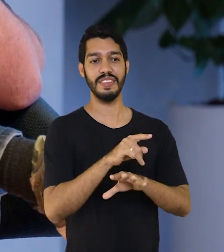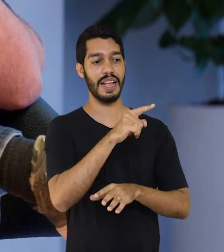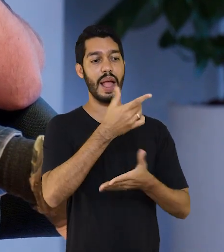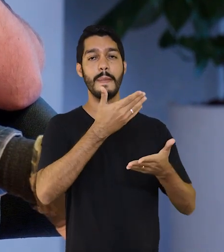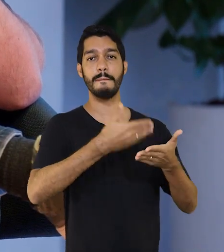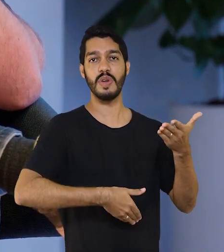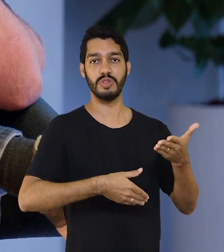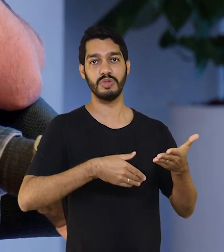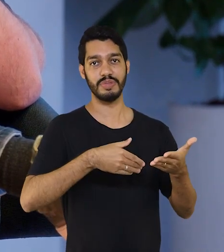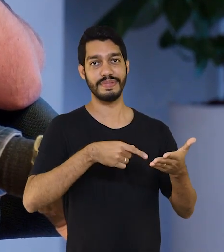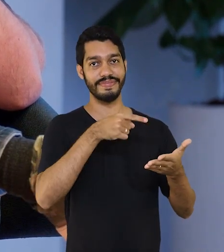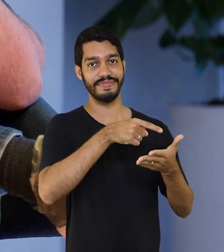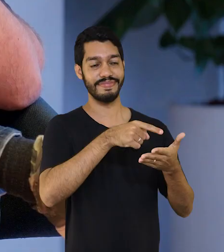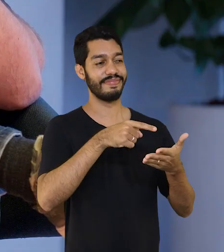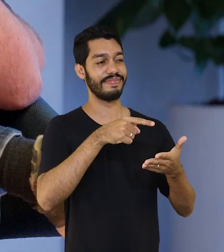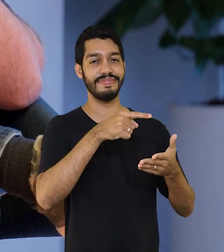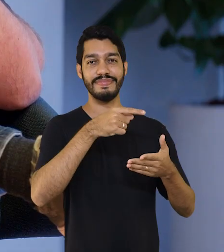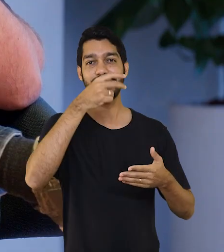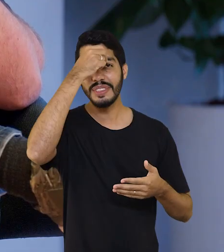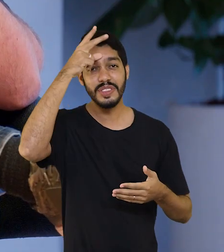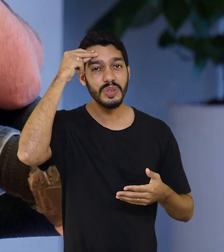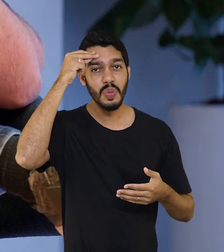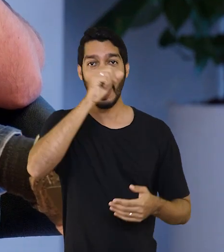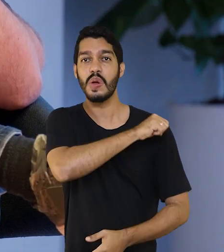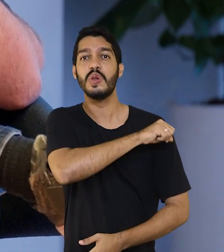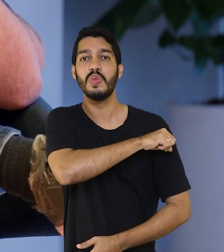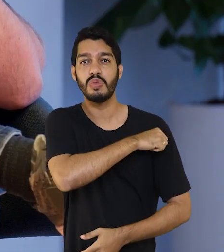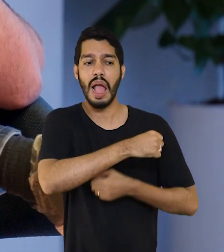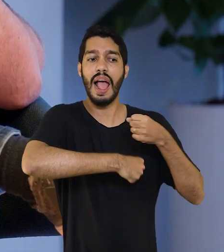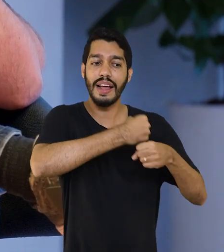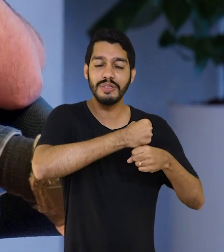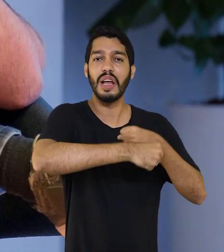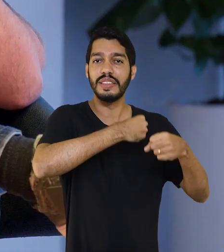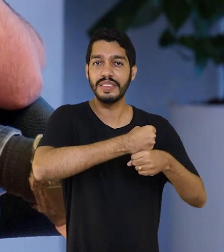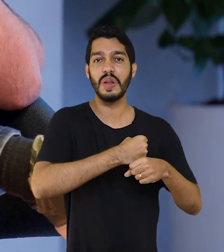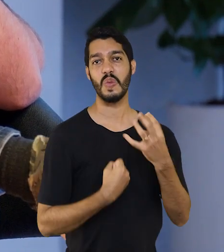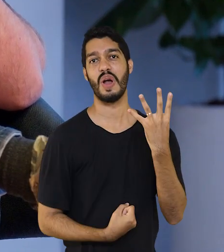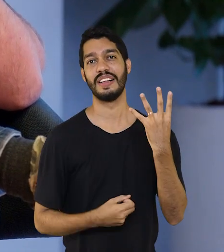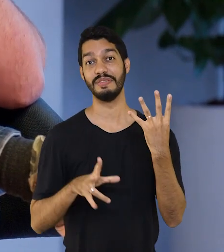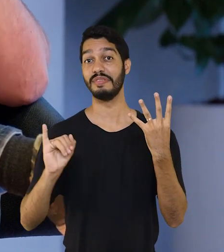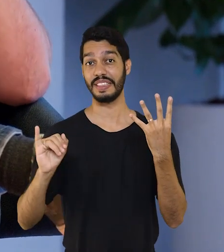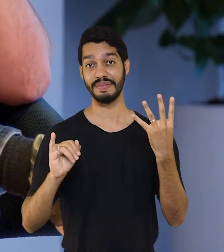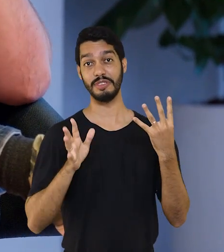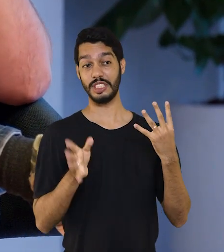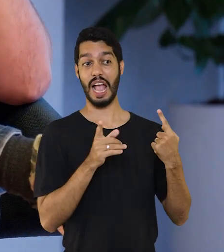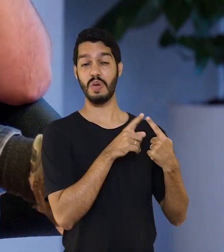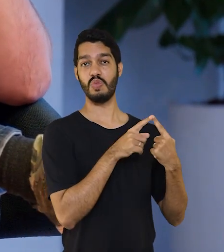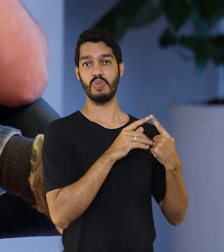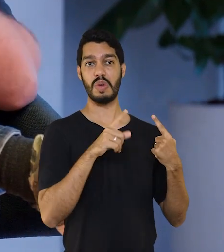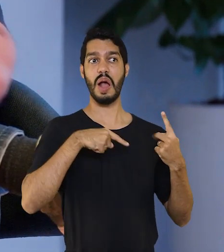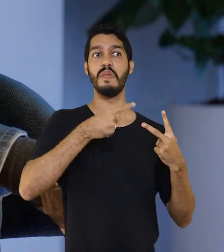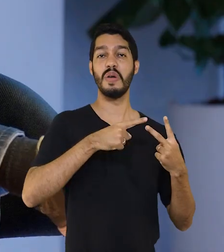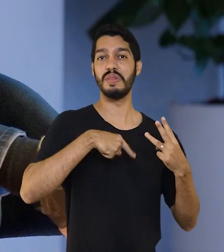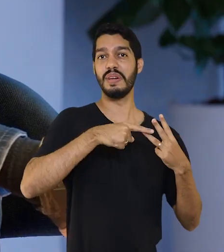anos de show na Praia de Copacabana. Lady Gaga foi o primeiro. Vem mais por aí. Quem é o próximo, gente? Será? Estou